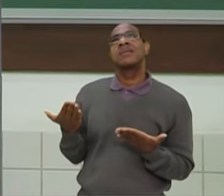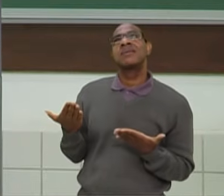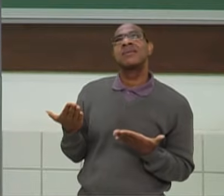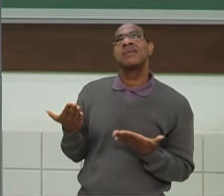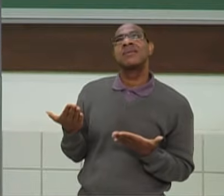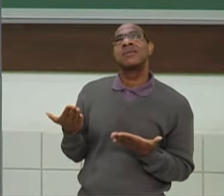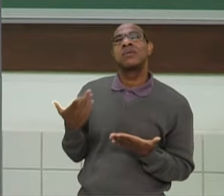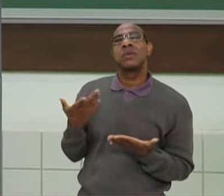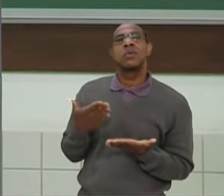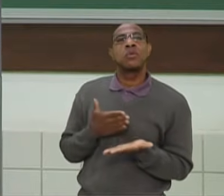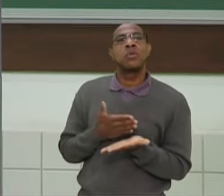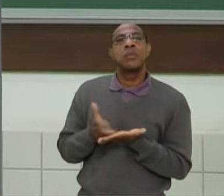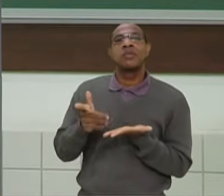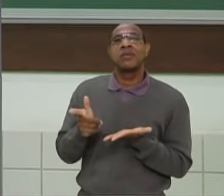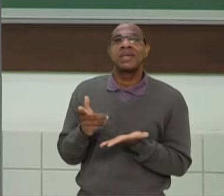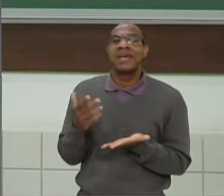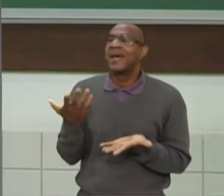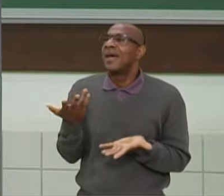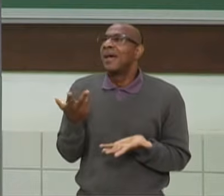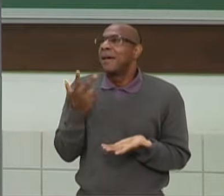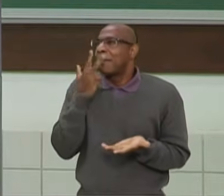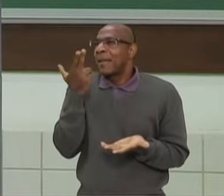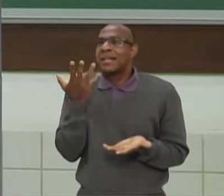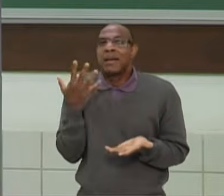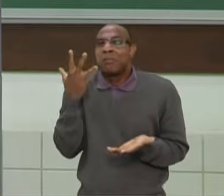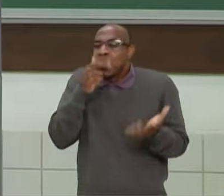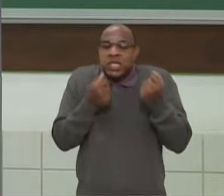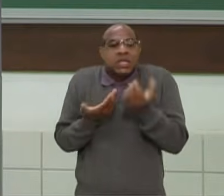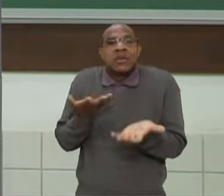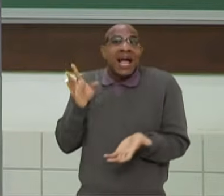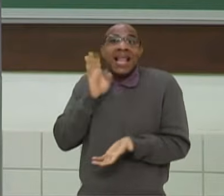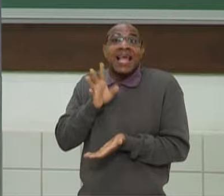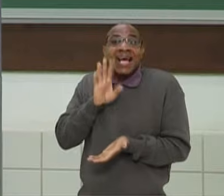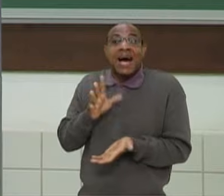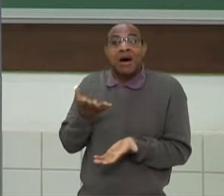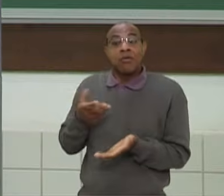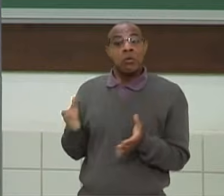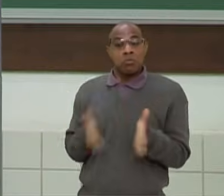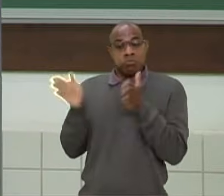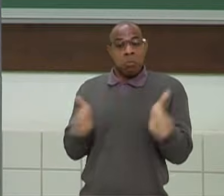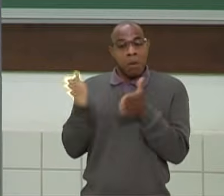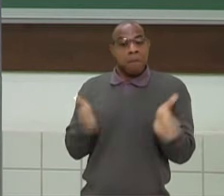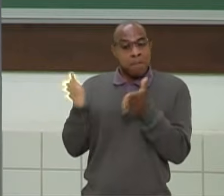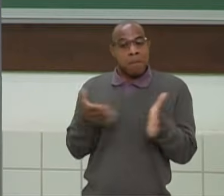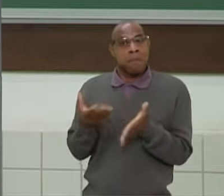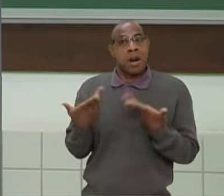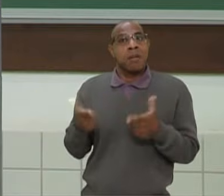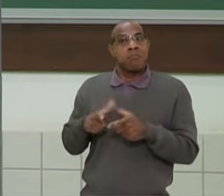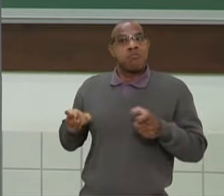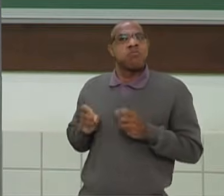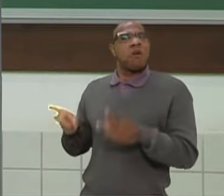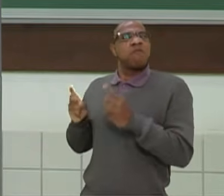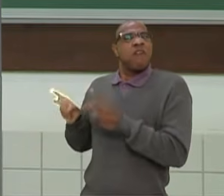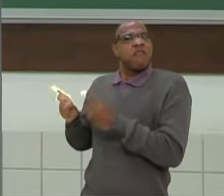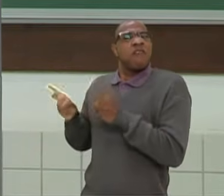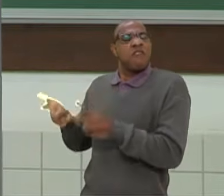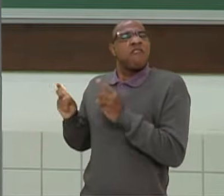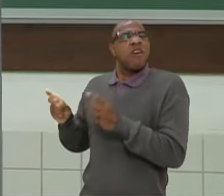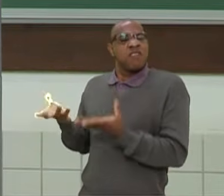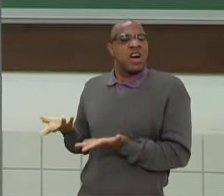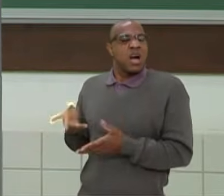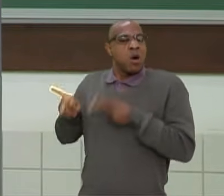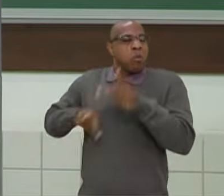tipo, bonito consumir, né? Quando começou a ser legal, assim, vamos produzir muito, e essa produção em série e tal, então a gente vai